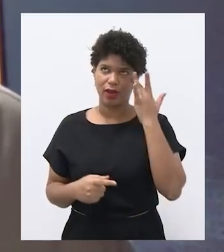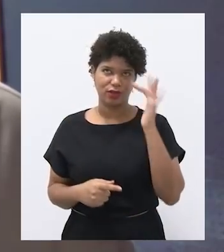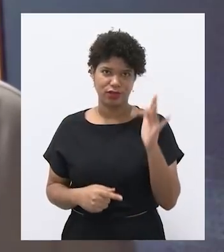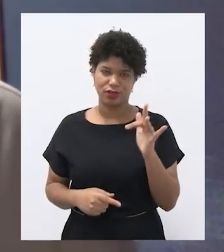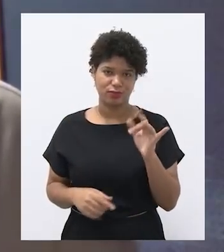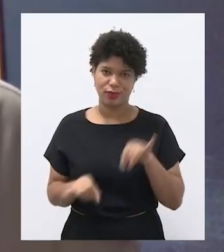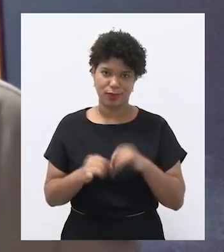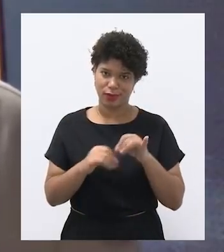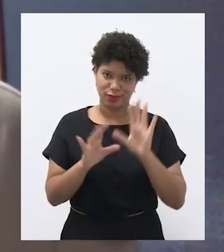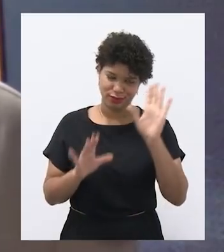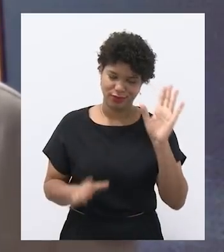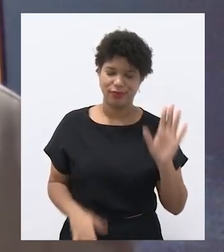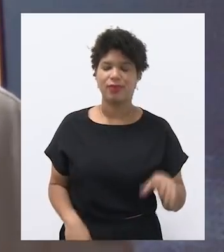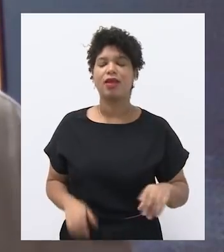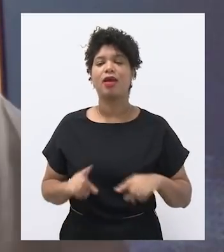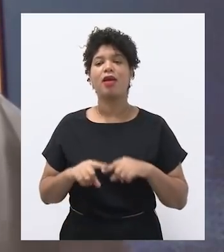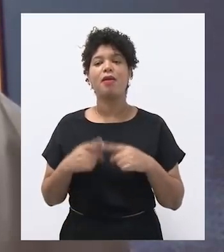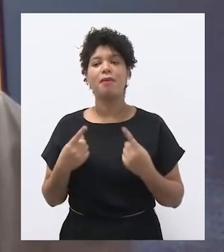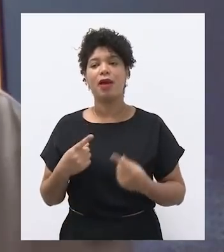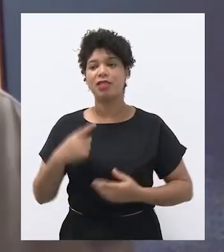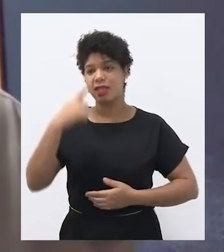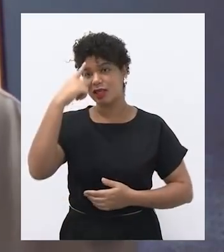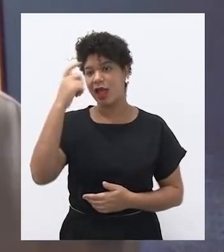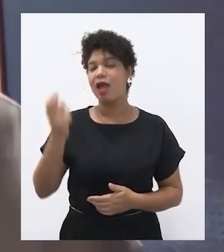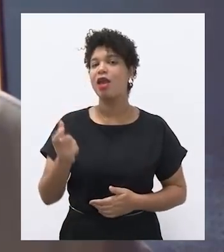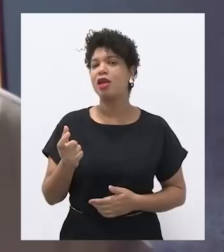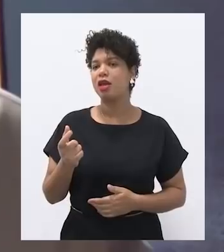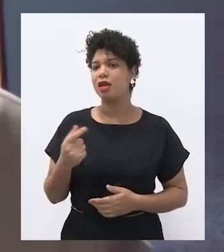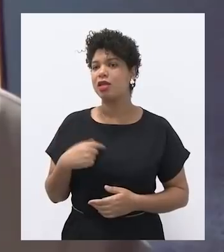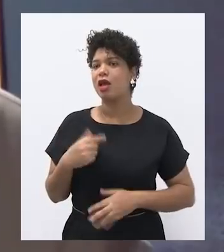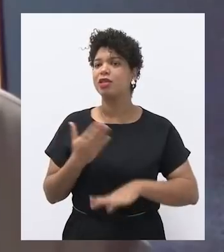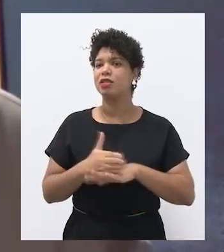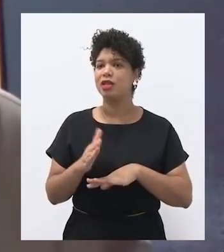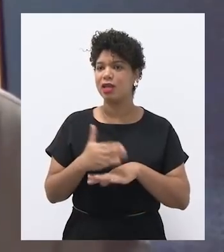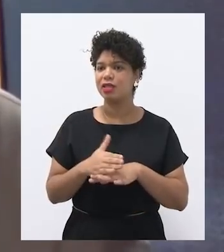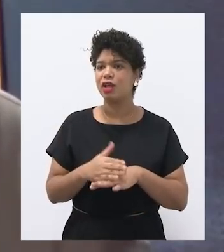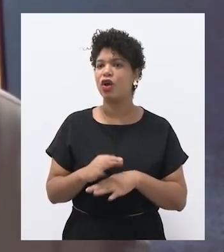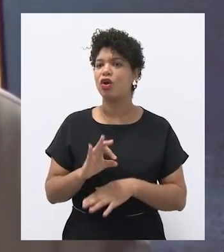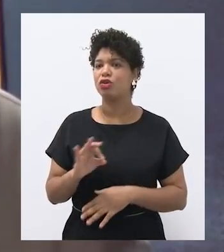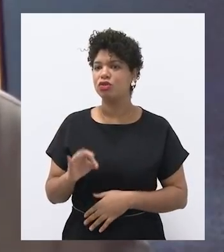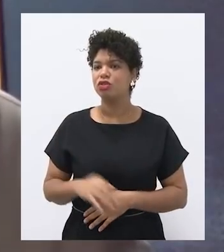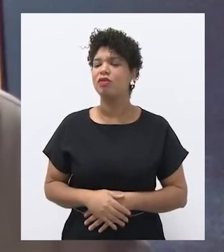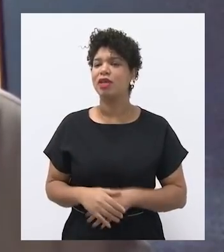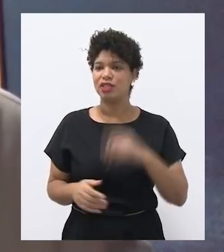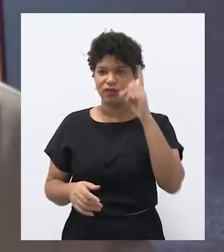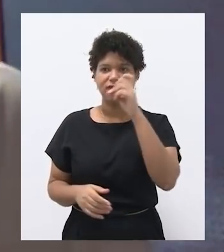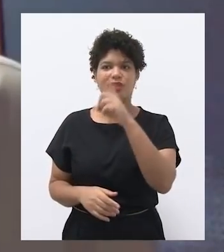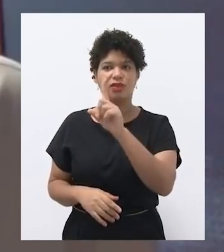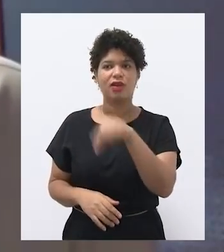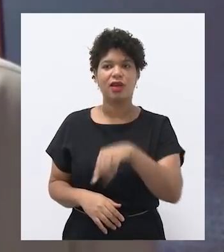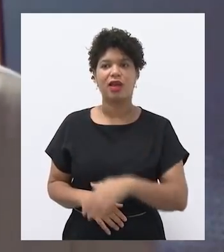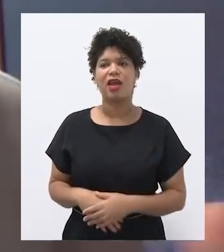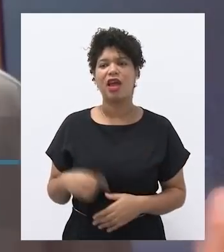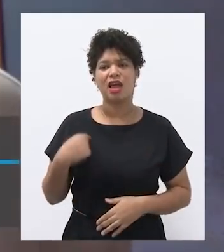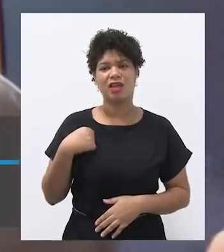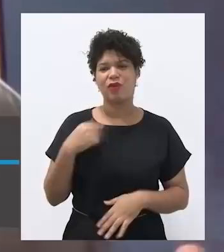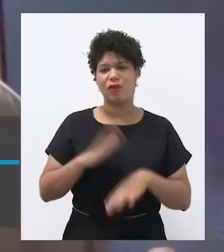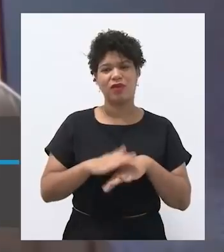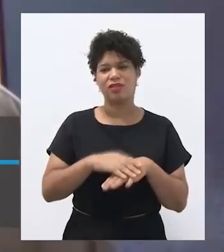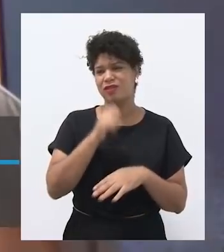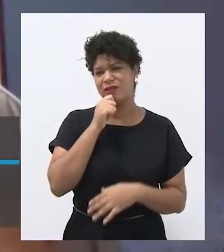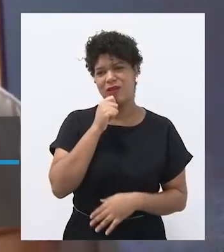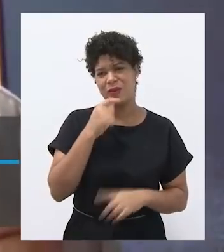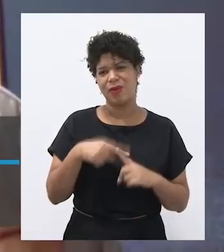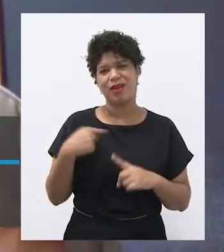legal, do ponto de vista de linguagem, o exercício que é fazer um troço daquele. Eu não faria um TikTok, pareceu